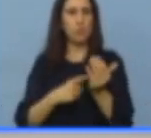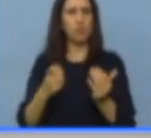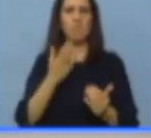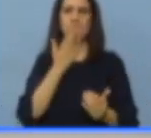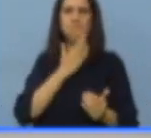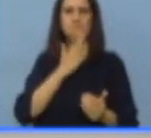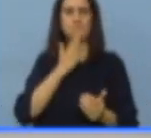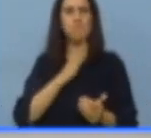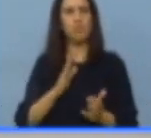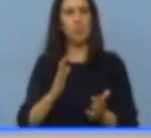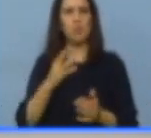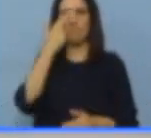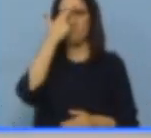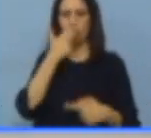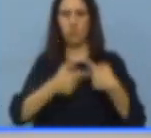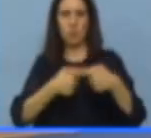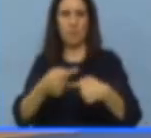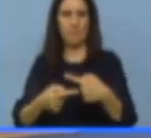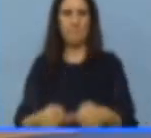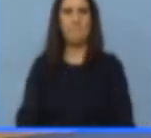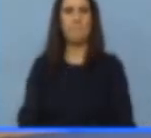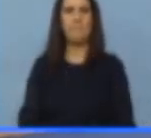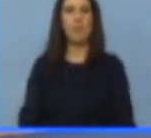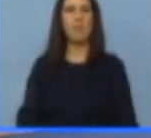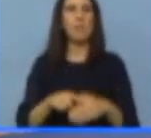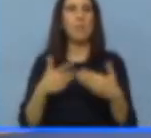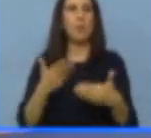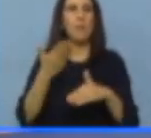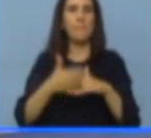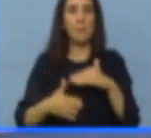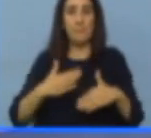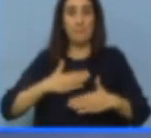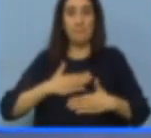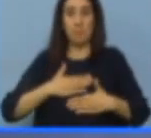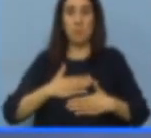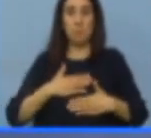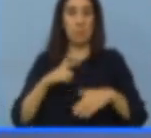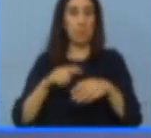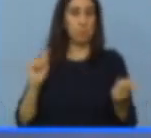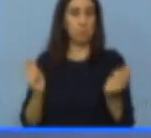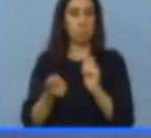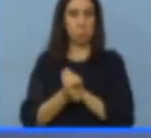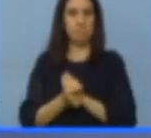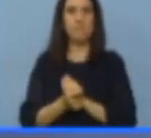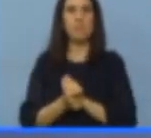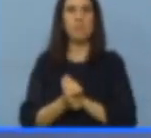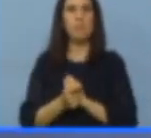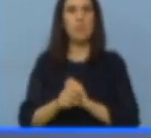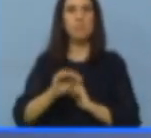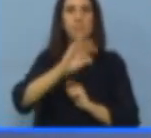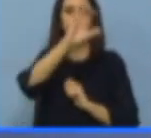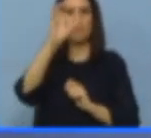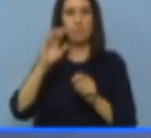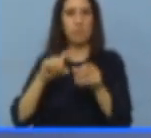uma certa história. E agora vimos de um momento para o outro, para mim foi um sinal dos tempos ver que todas as províncias de delegações,